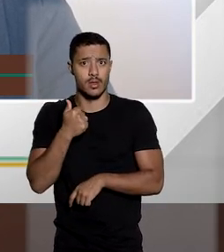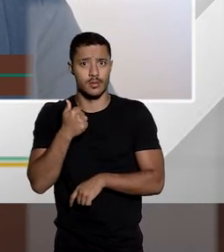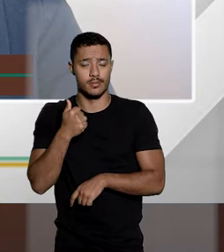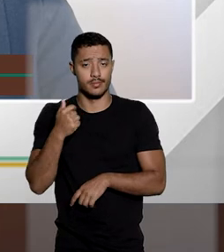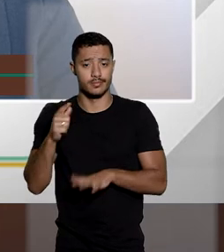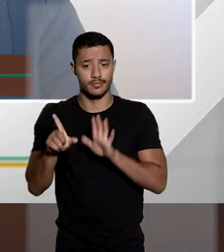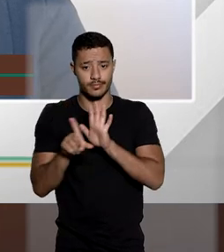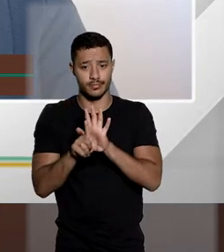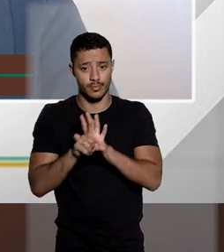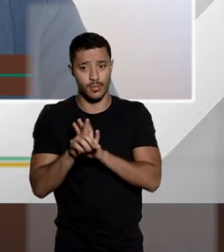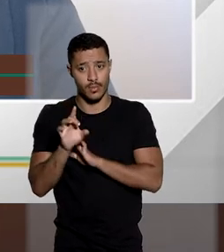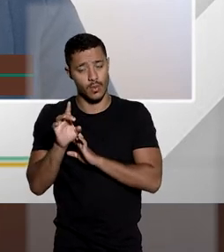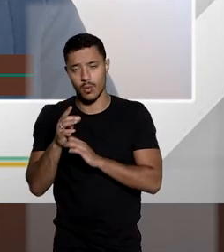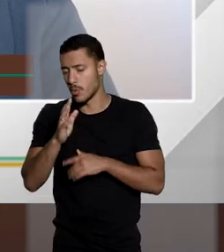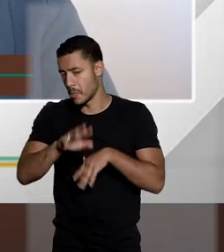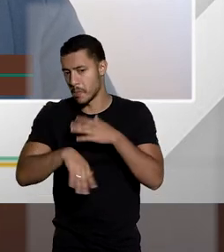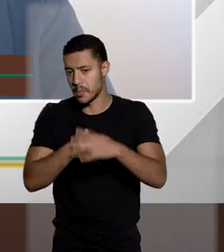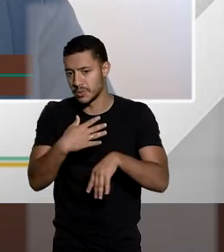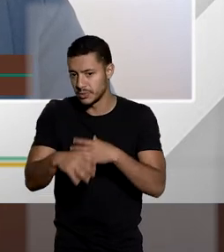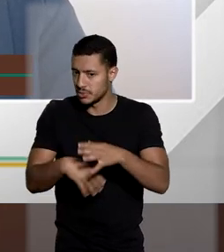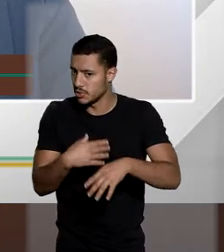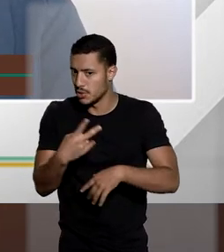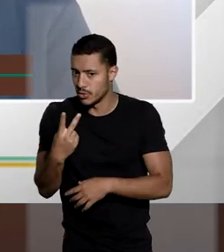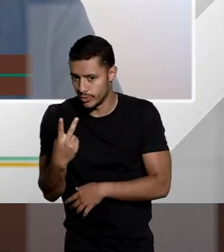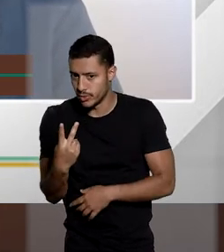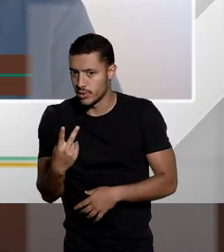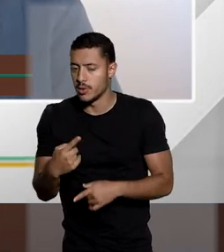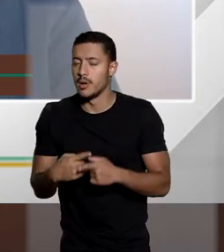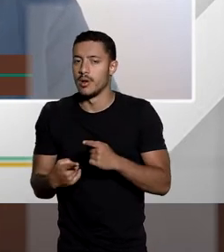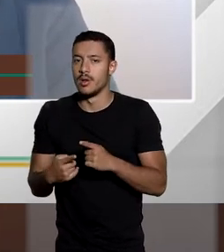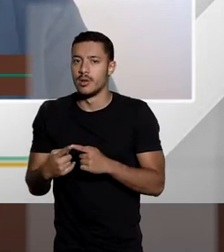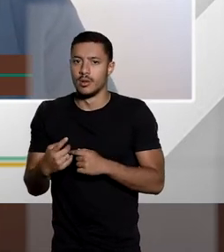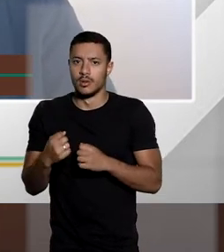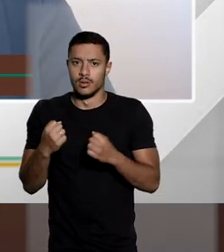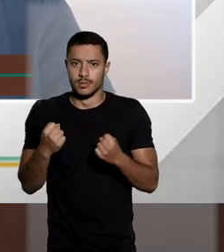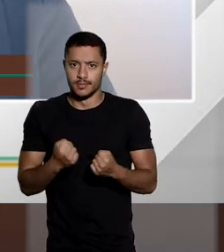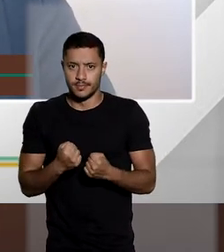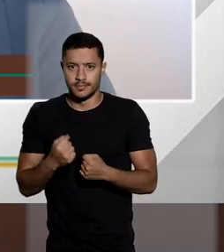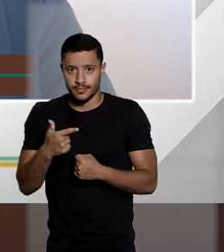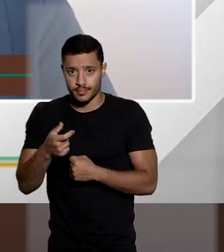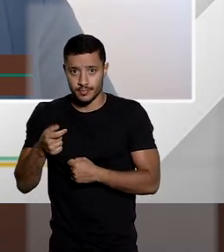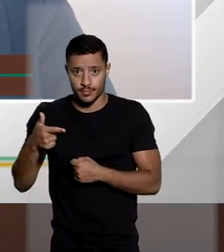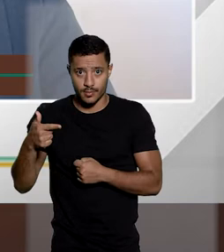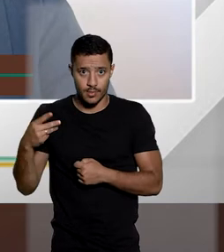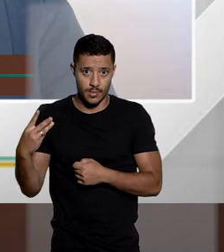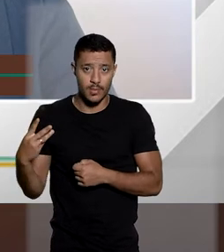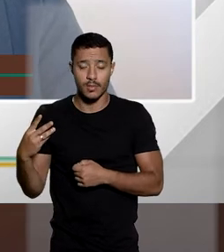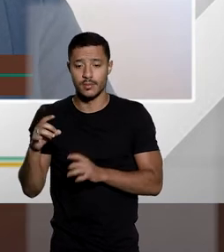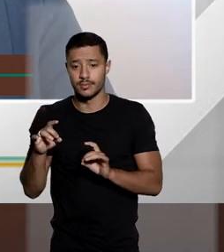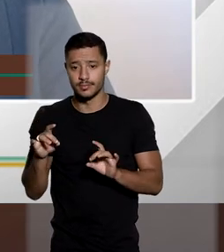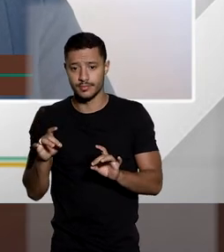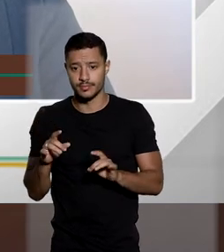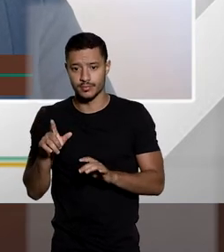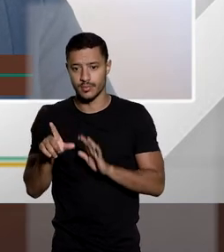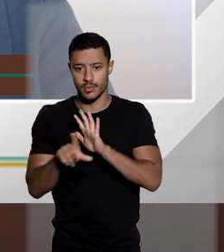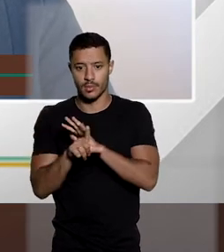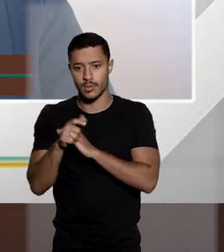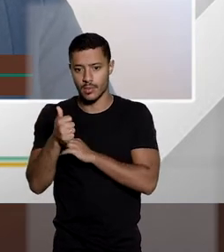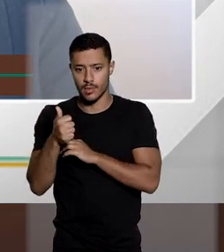dessa legislação. Só ele não pode misturar os 2 diplomas, mas a partir de 2023 aí a gente vai ter só a